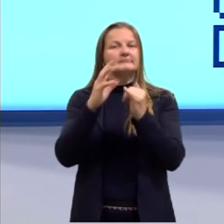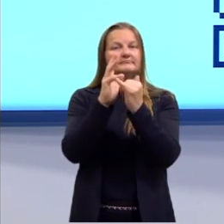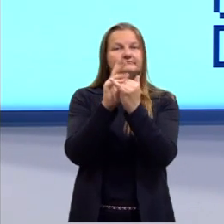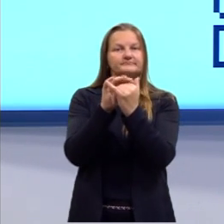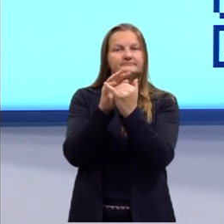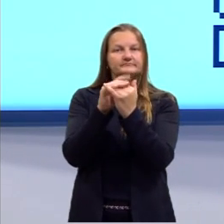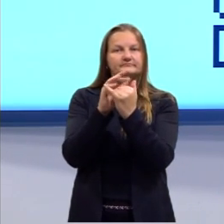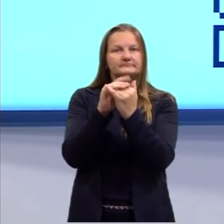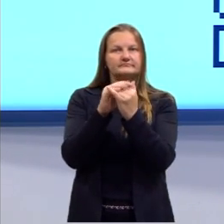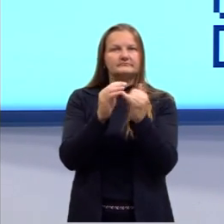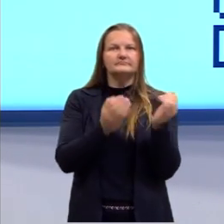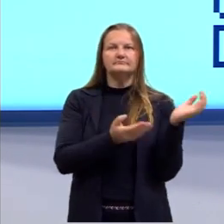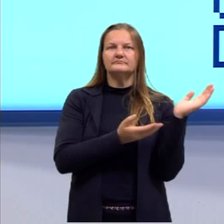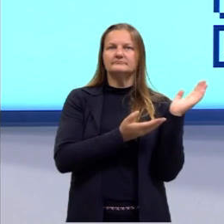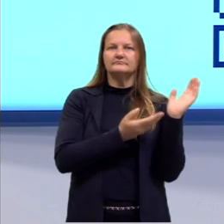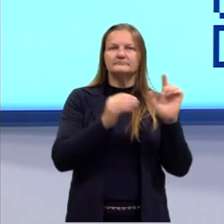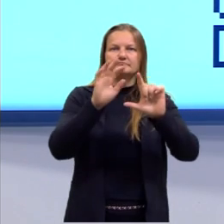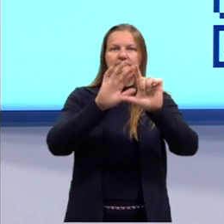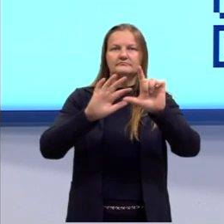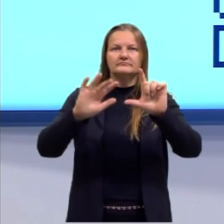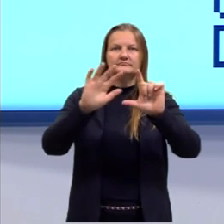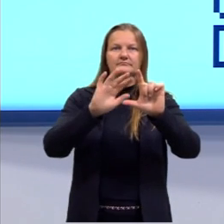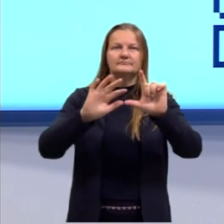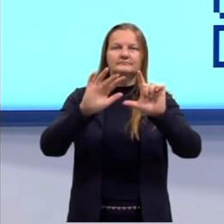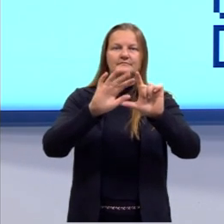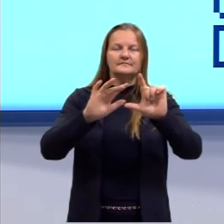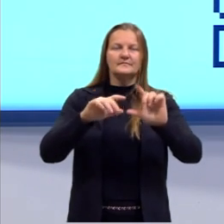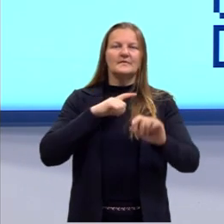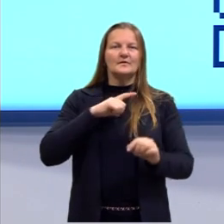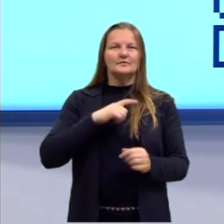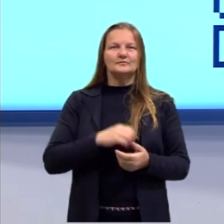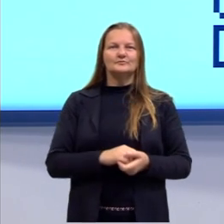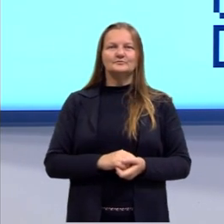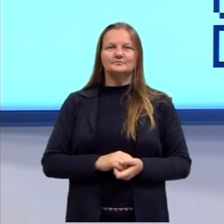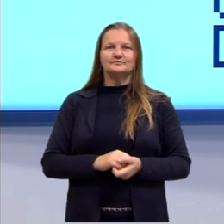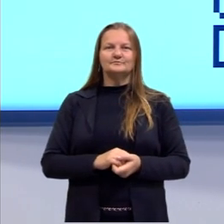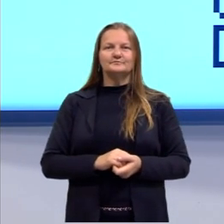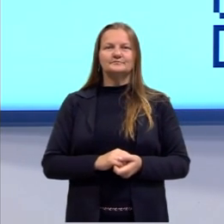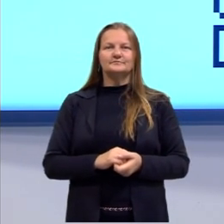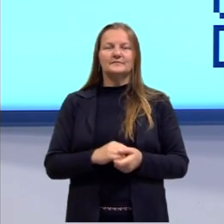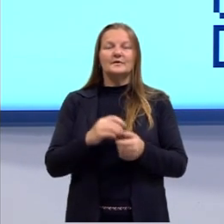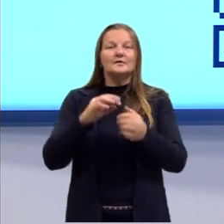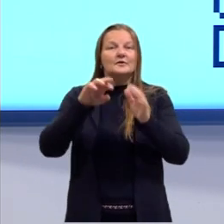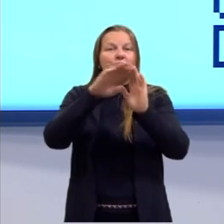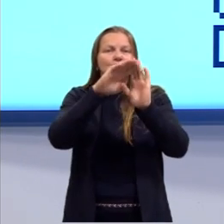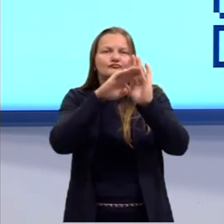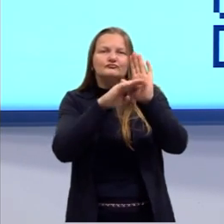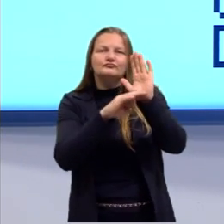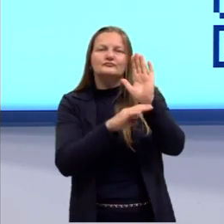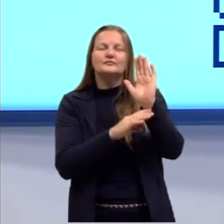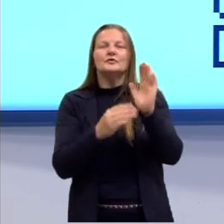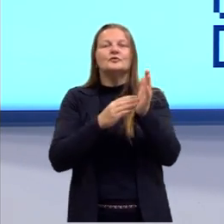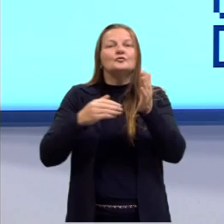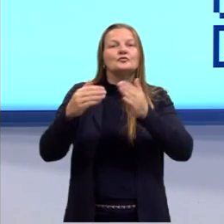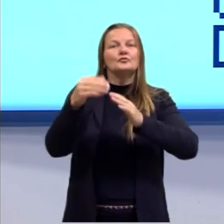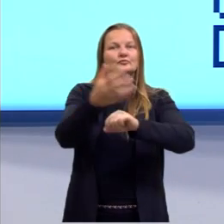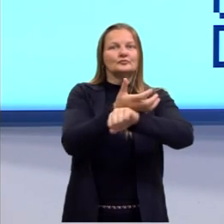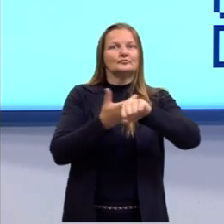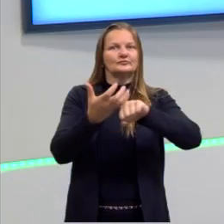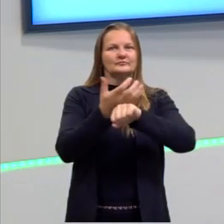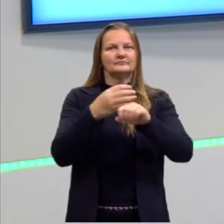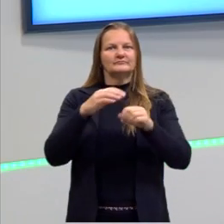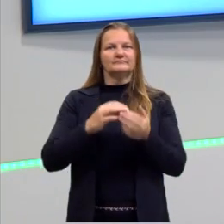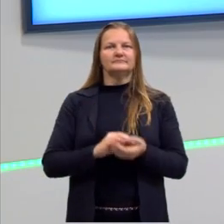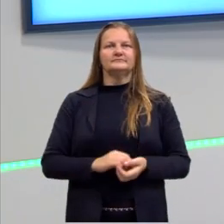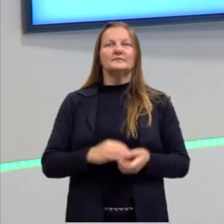transmitidas ali pelo QR Code vocês serão então levados até as playlists de todos os componentes